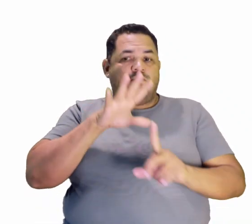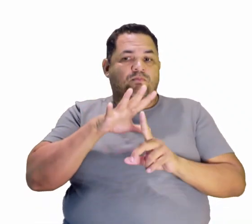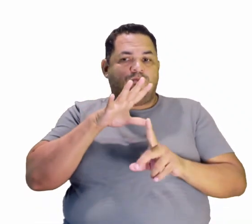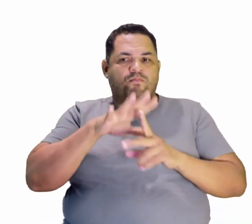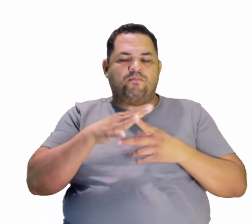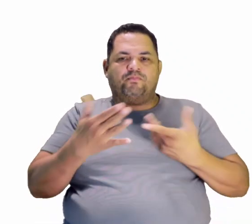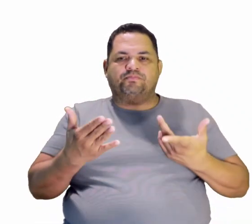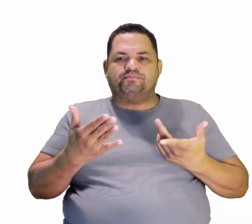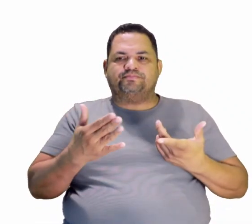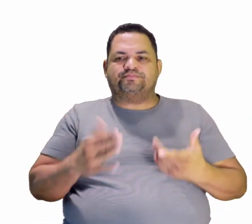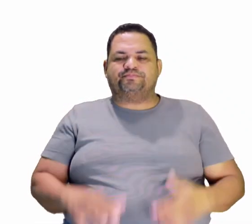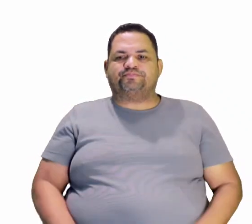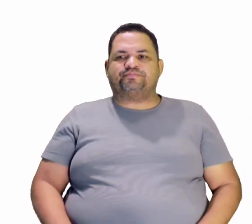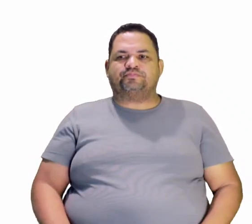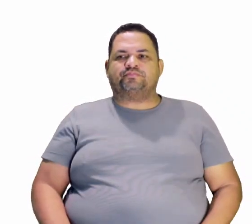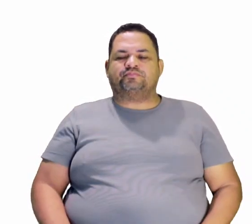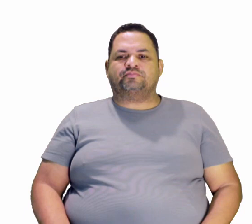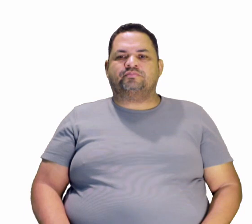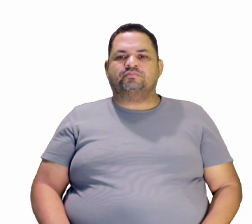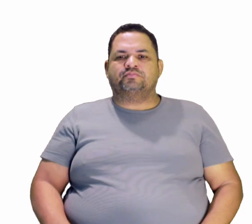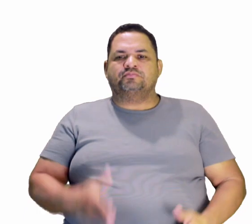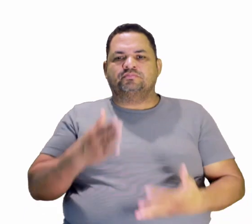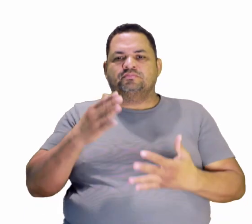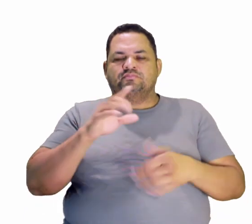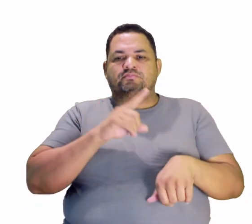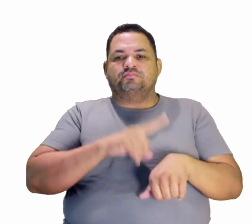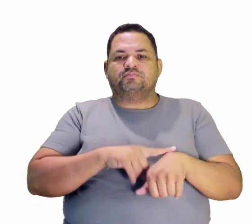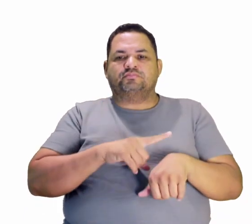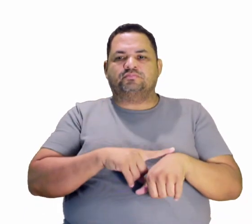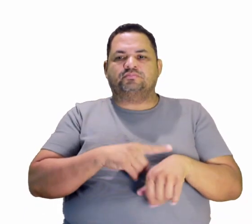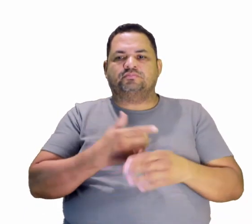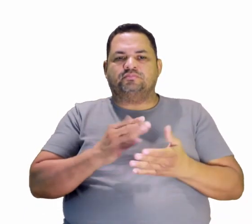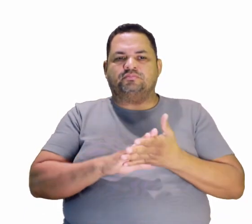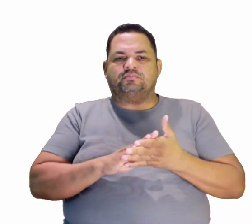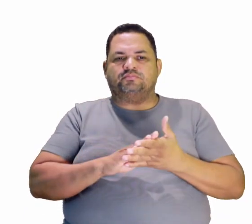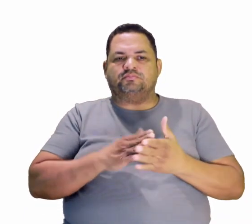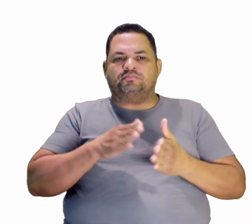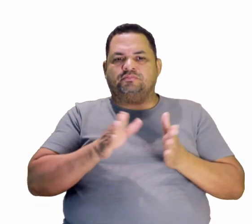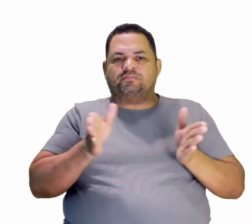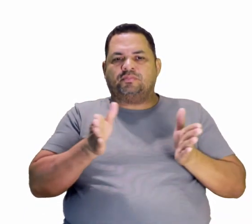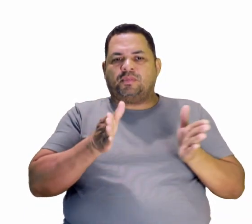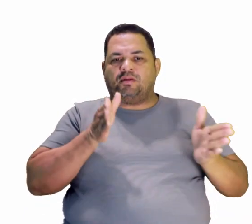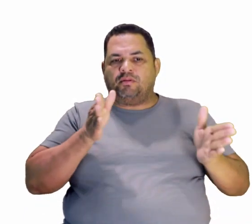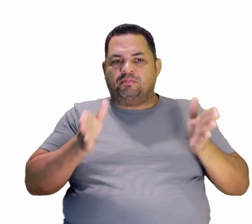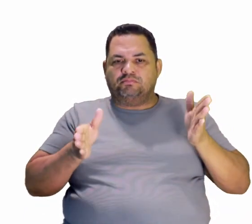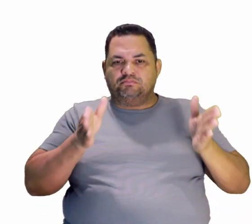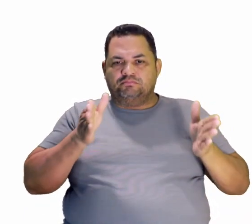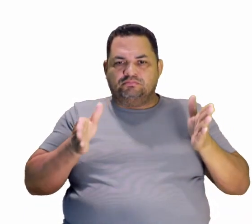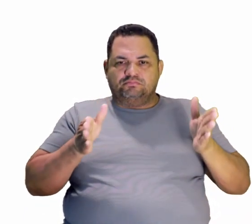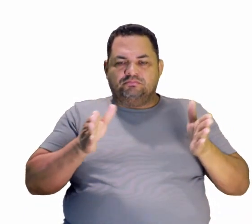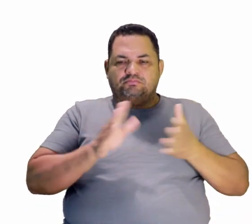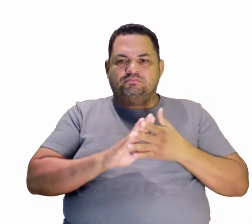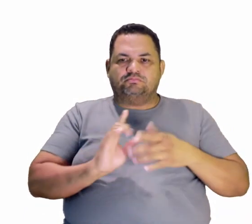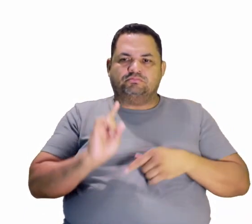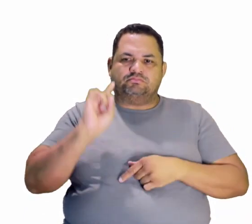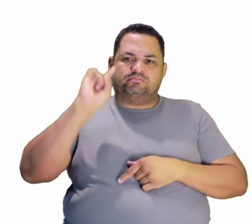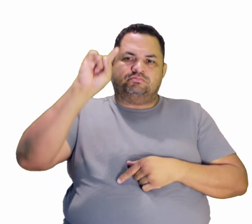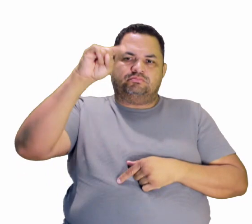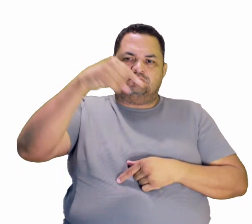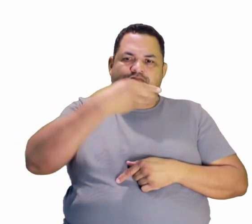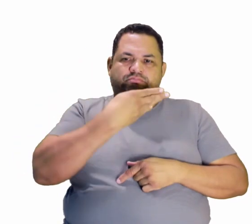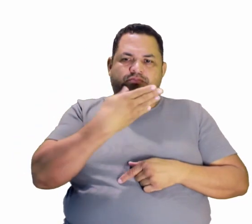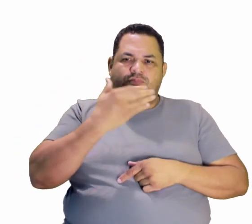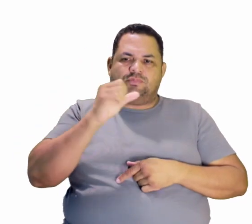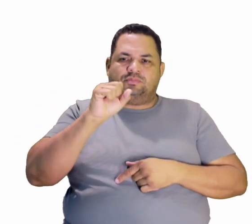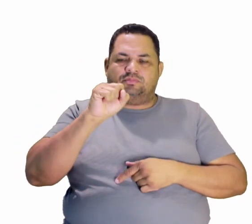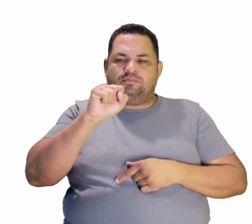né? Então, o intervalo de tempo entre as passagens do projétil pelos pontos de altura